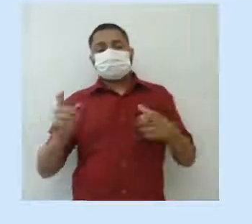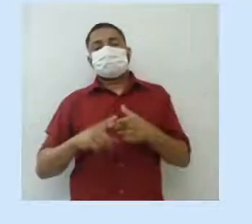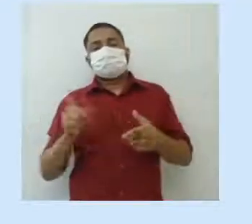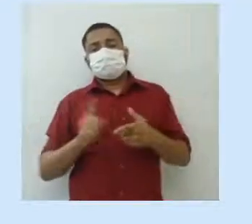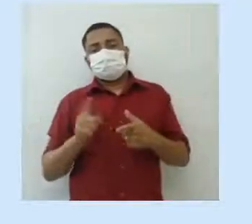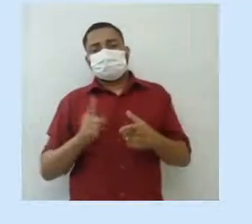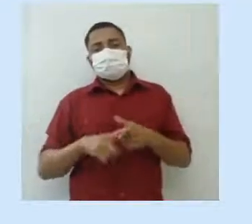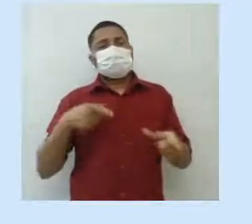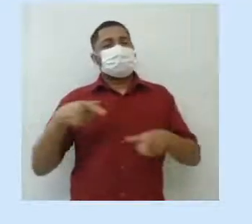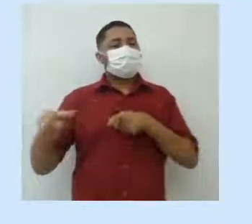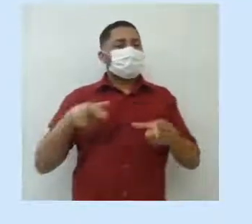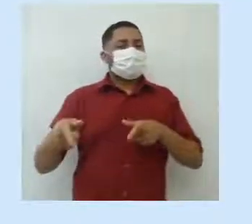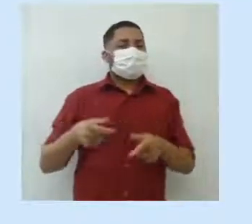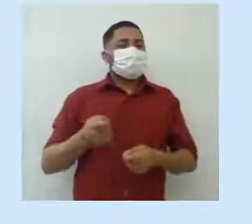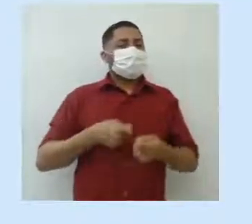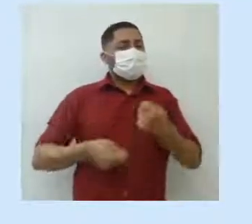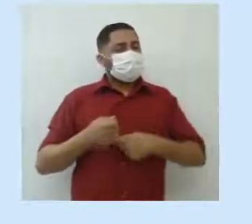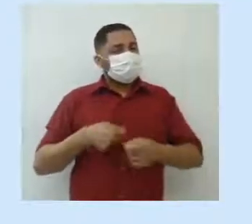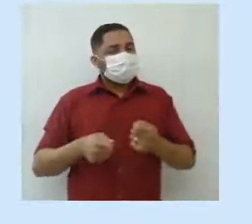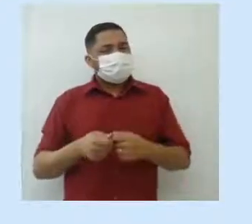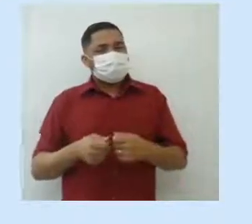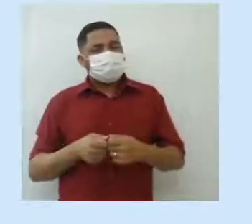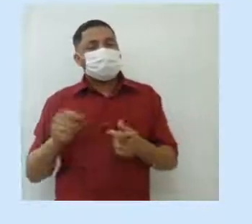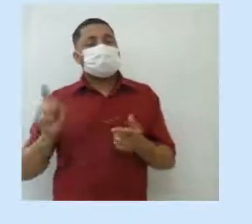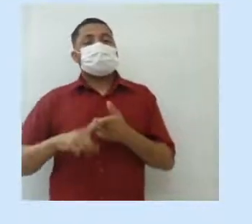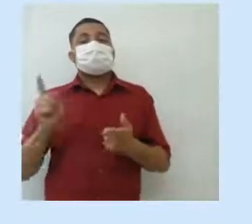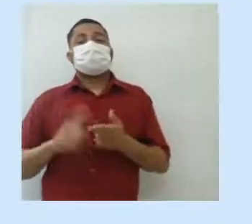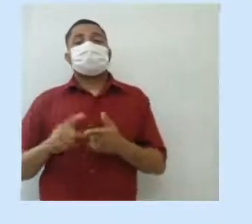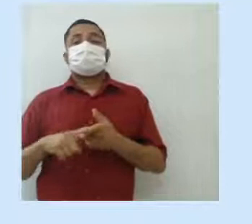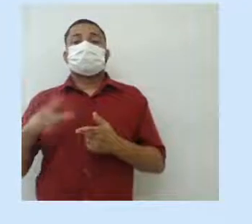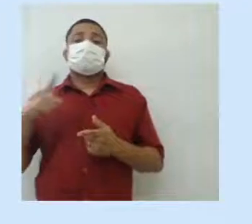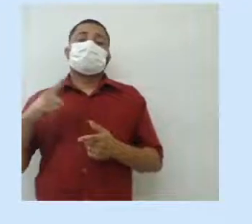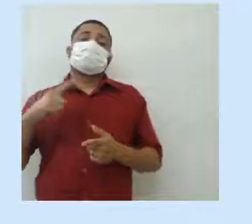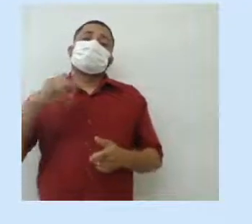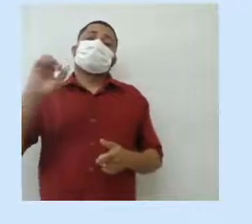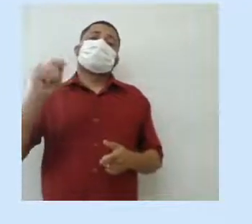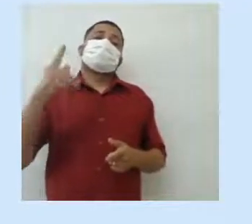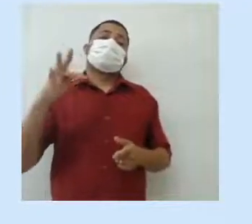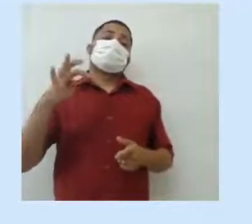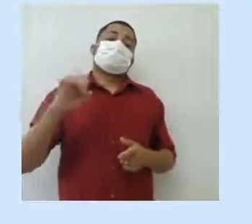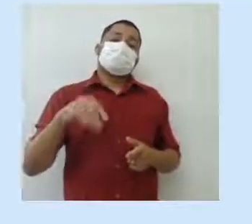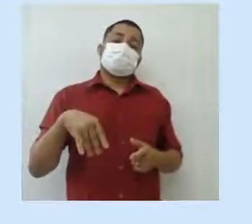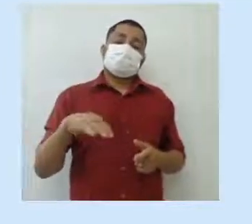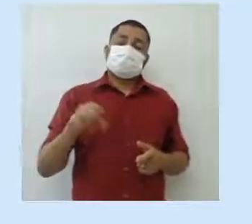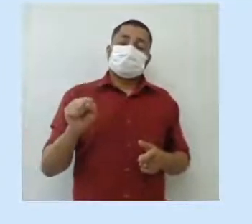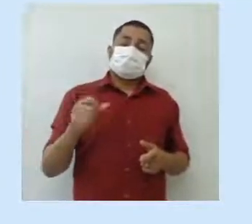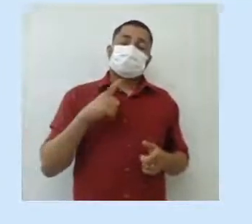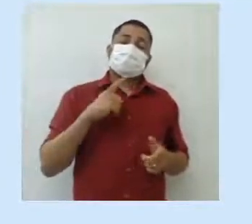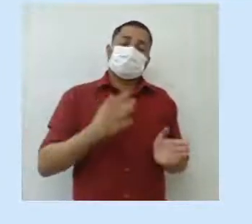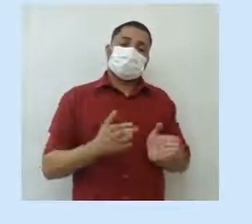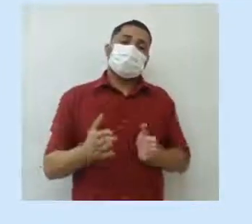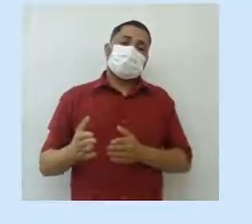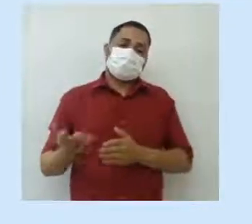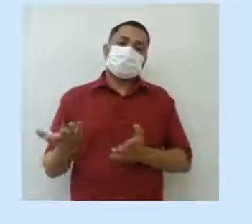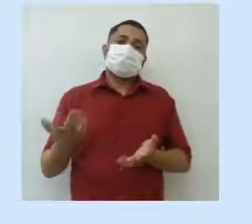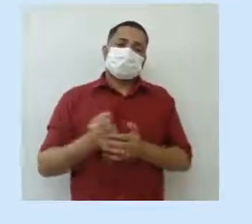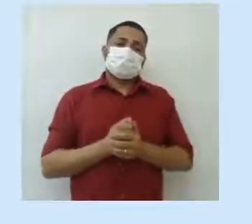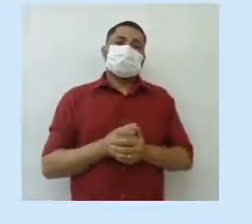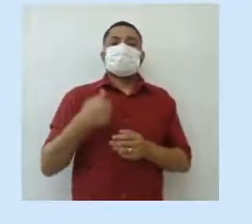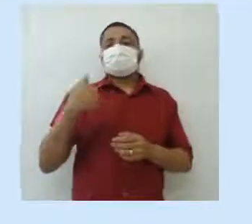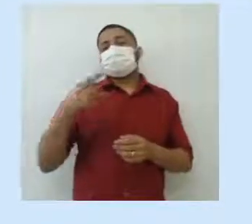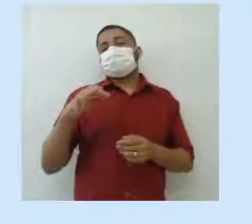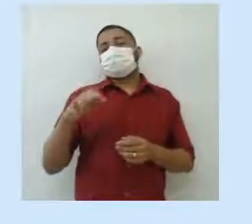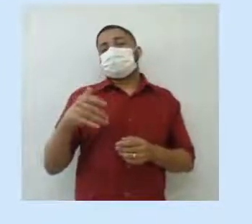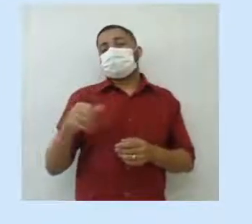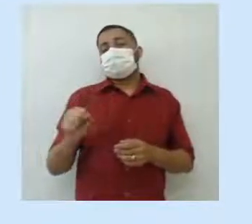no comércio. Aí tínhamos também os chapetones, que faziam parte dessa ápice da